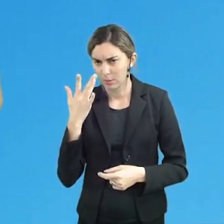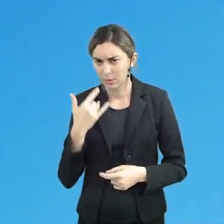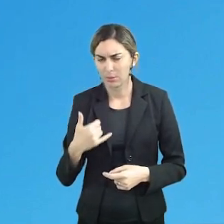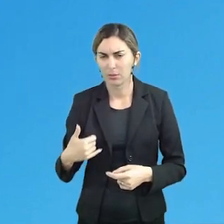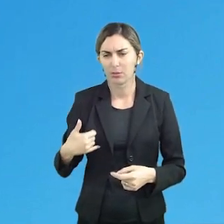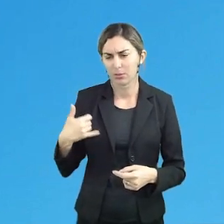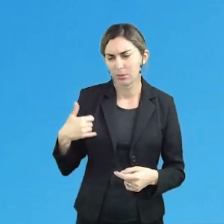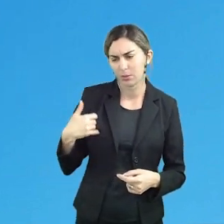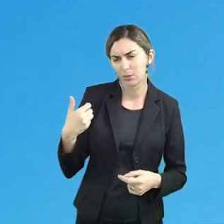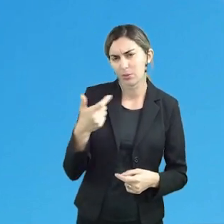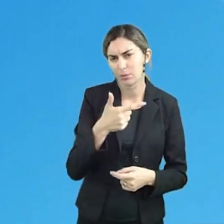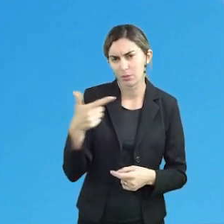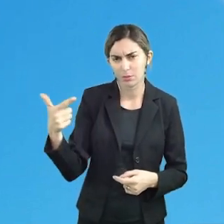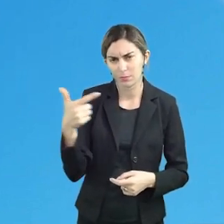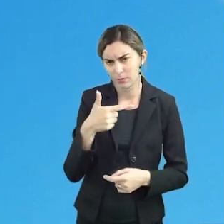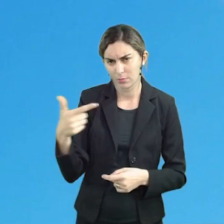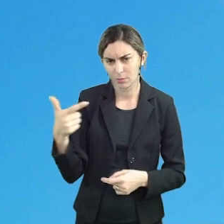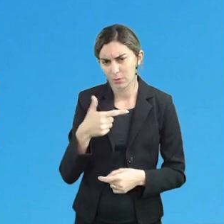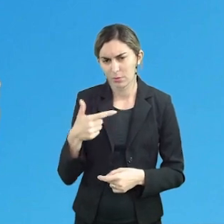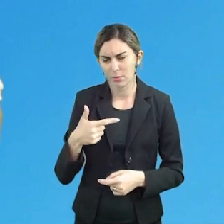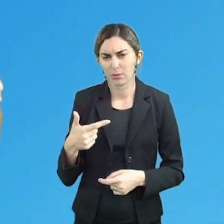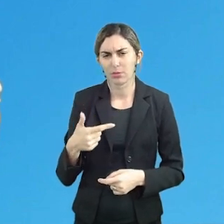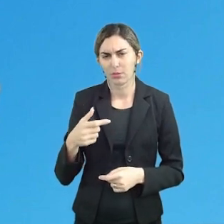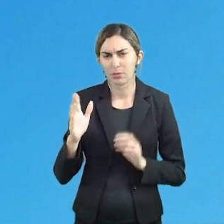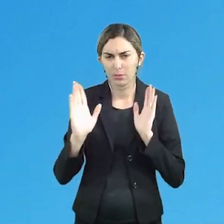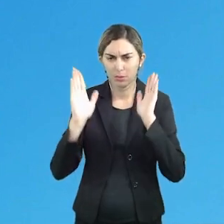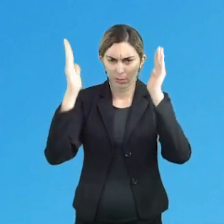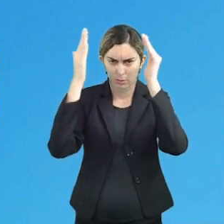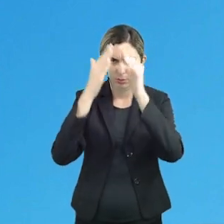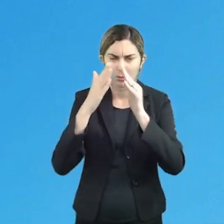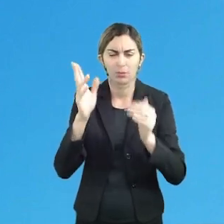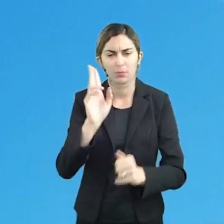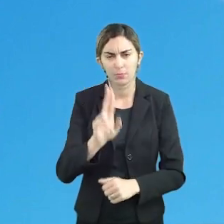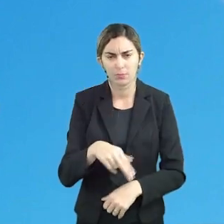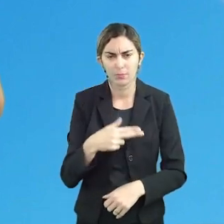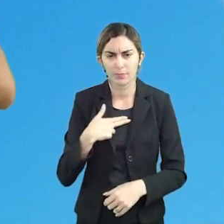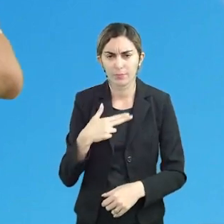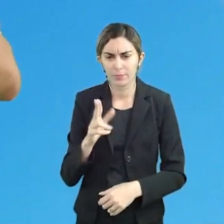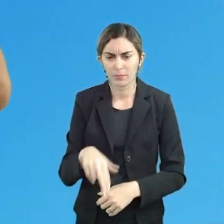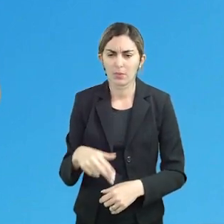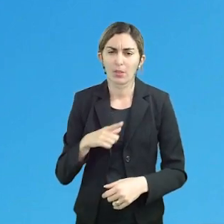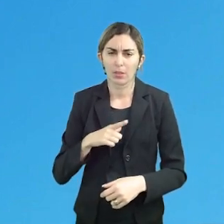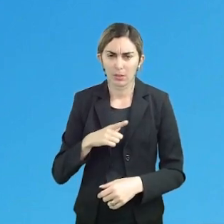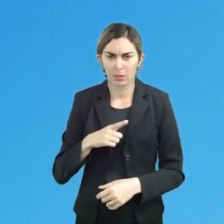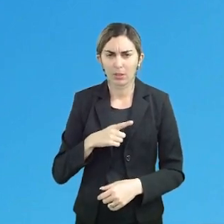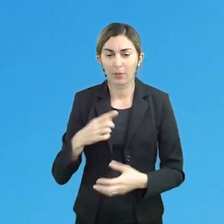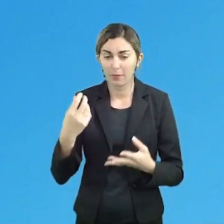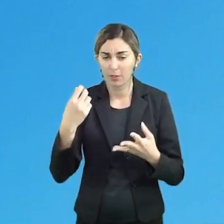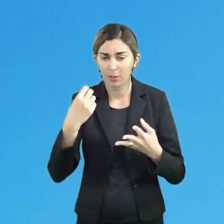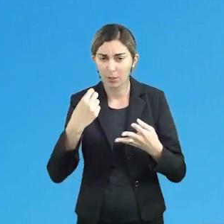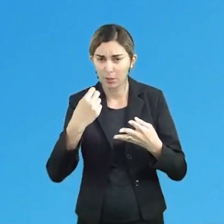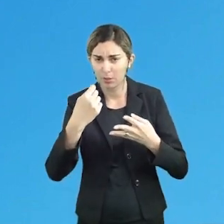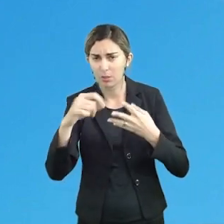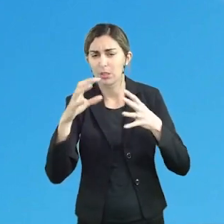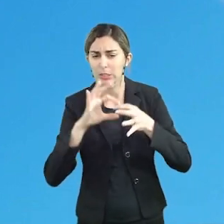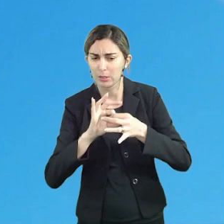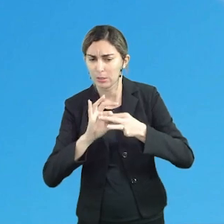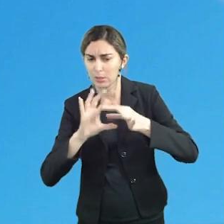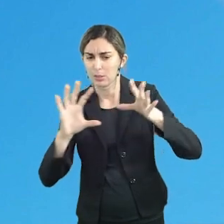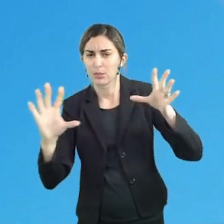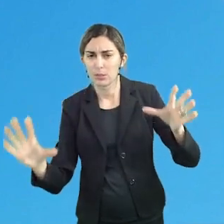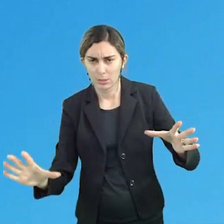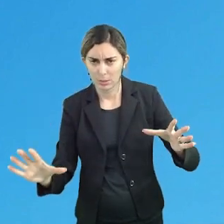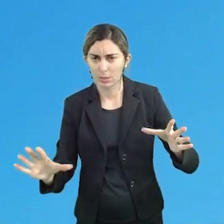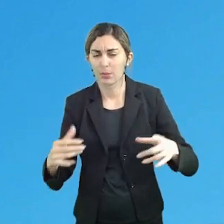certo? 22 anos de idade, tornou-se sacerdote. Ele teve que ter o quê? Uma autorização